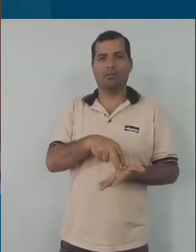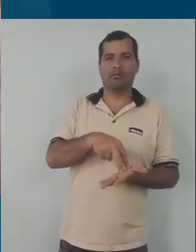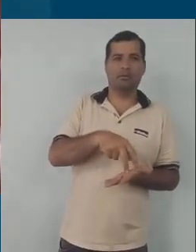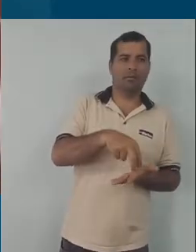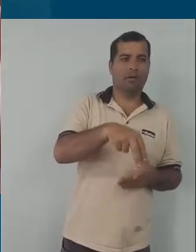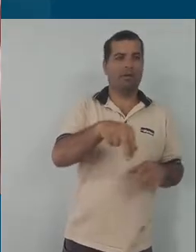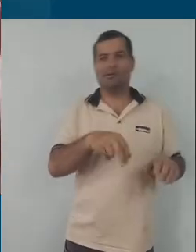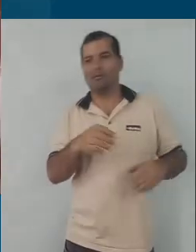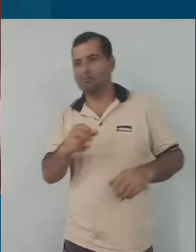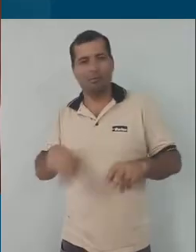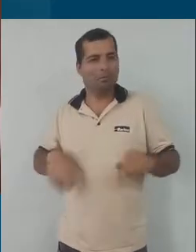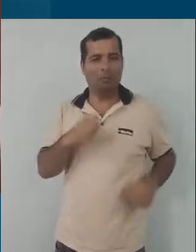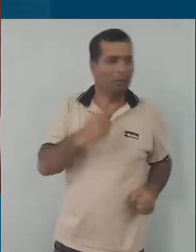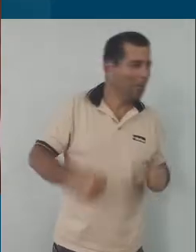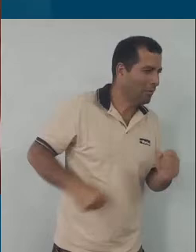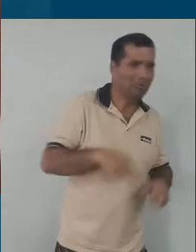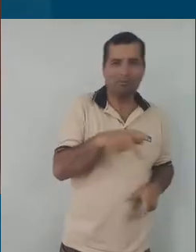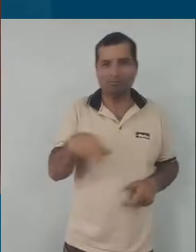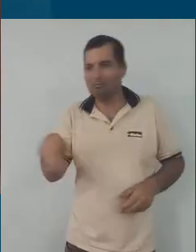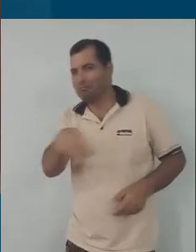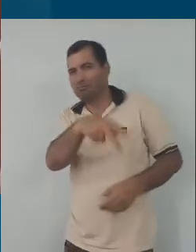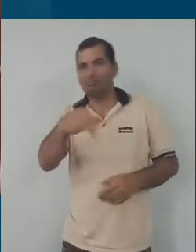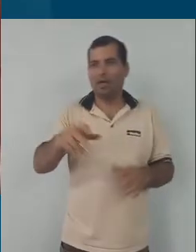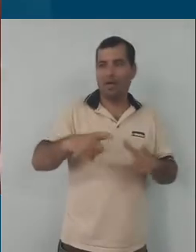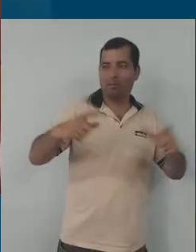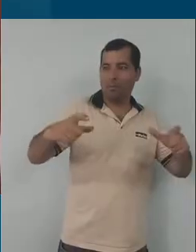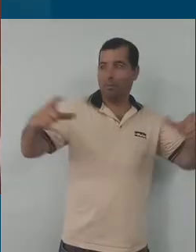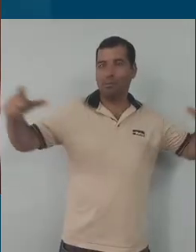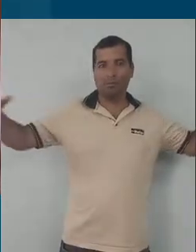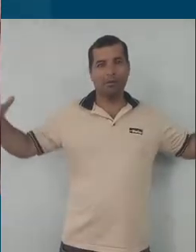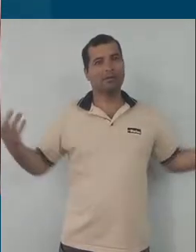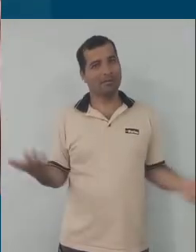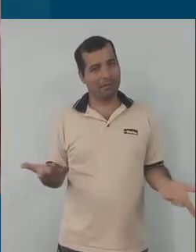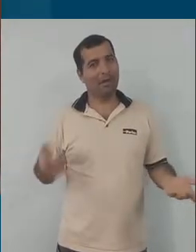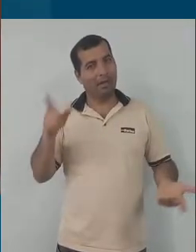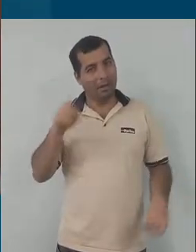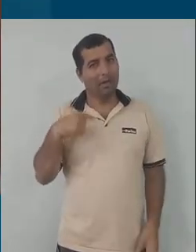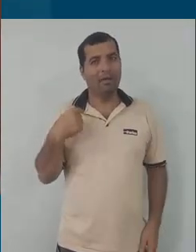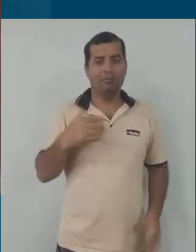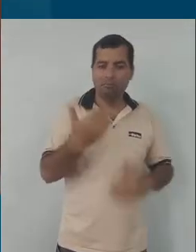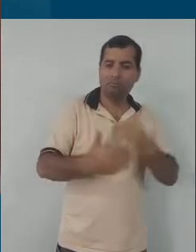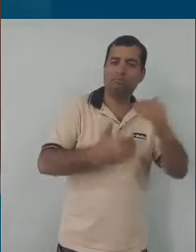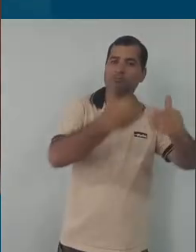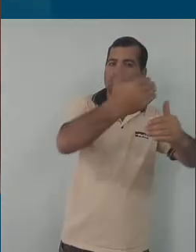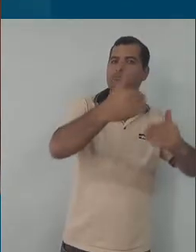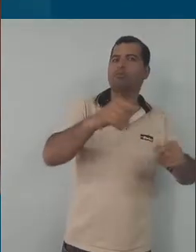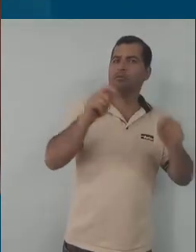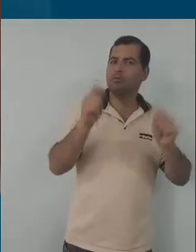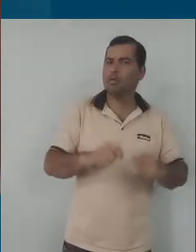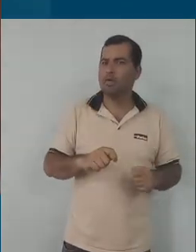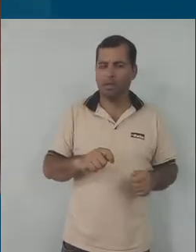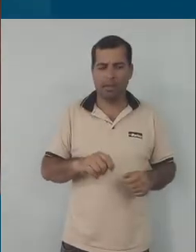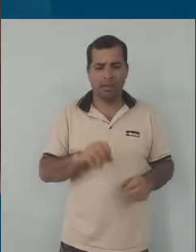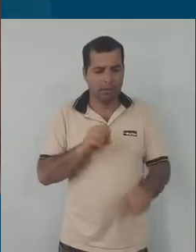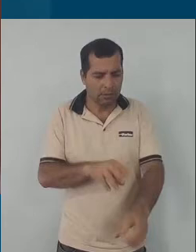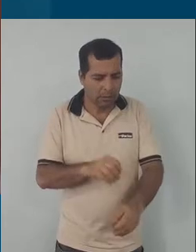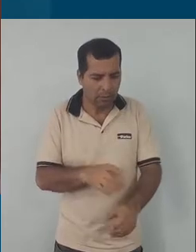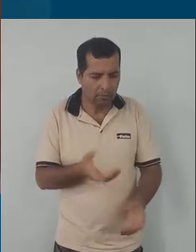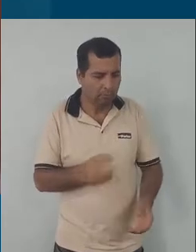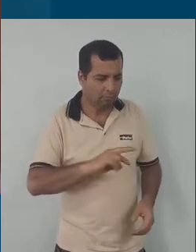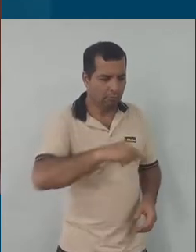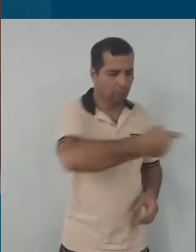e ela vai ampliando esse universo, e é nesse processo que ela sai da educação infantil e vai para o ensino fundamental. Então, acho que,